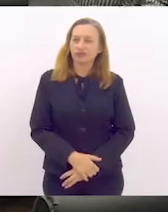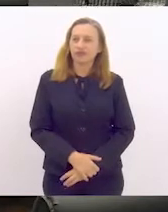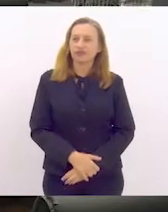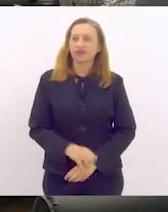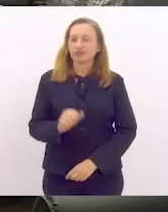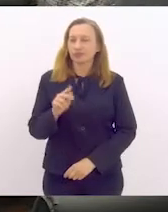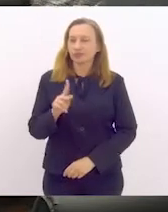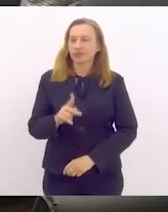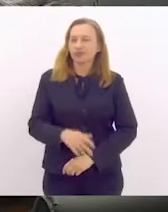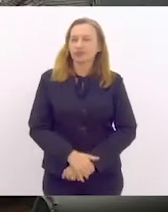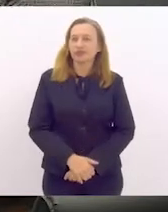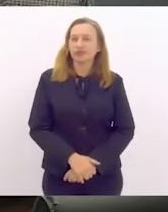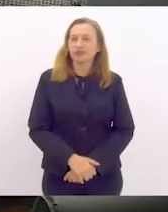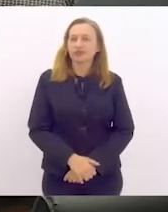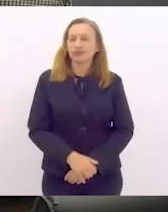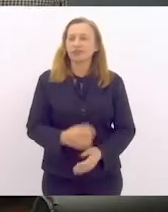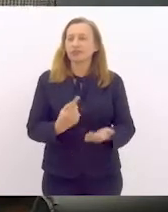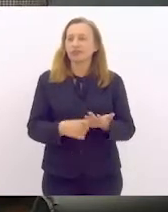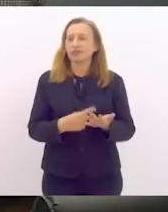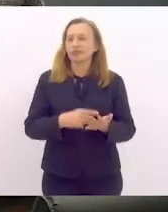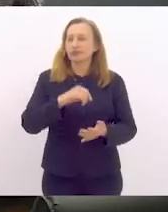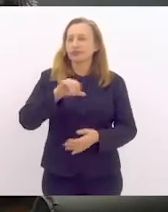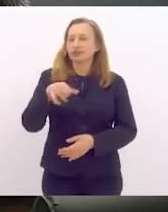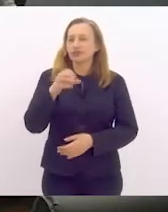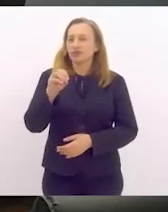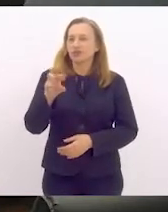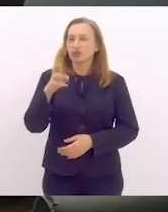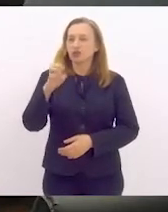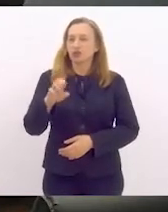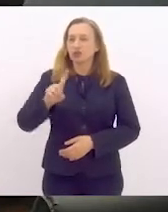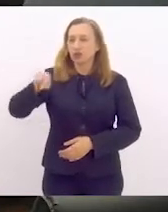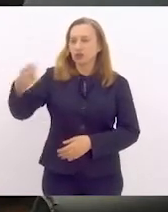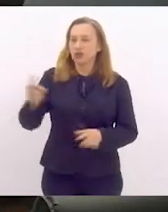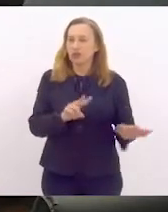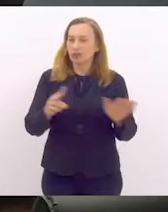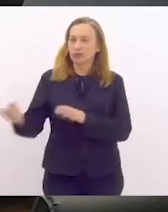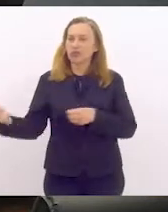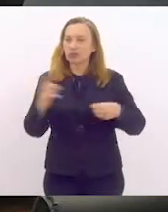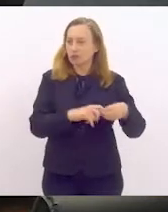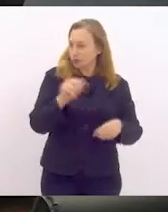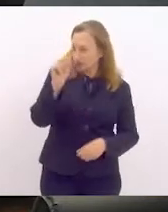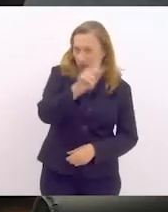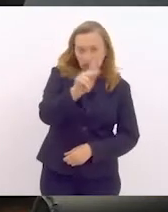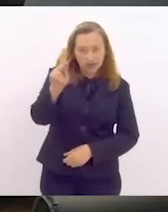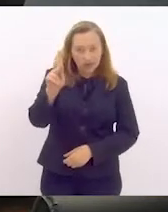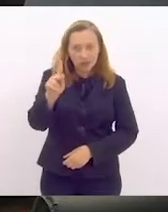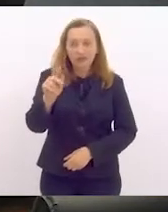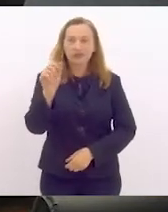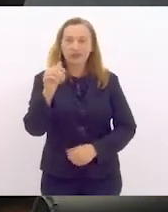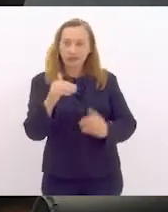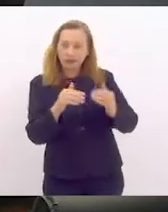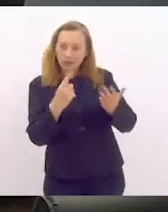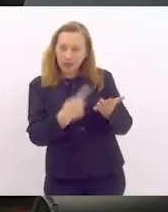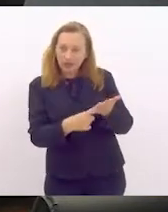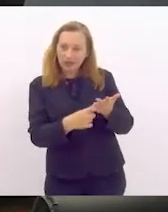Ok. Vou combinar com o Jorge, na próxima semana a gente traz de volta. Ok?